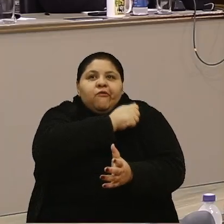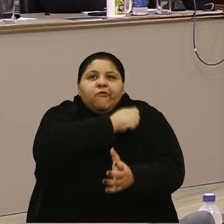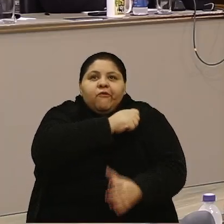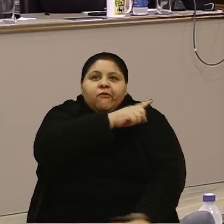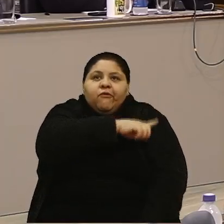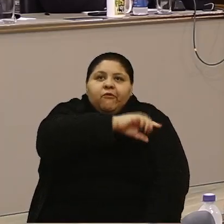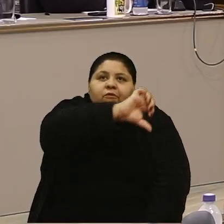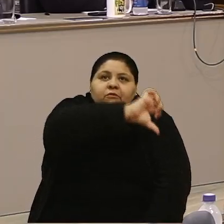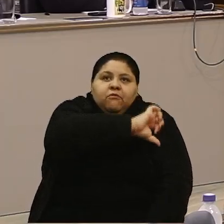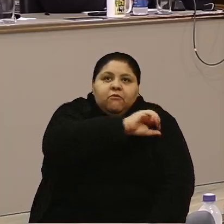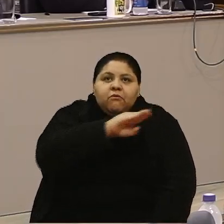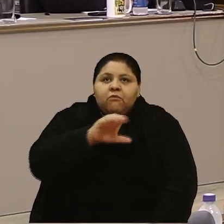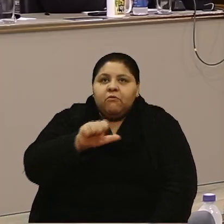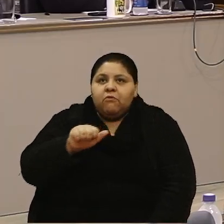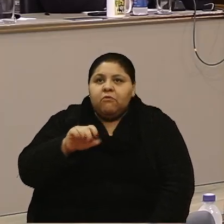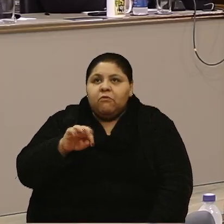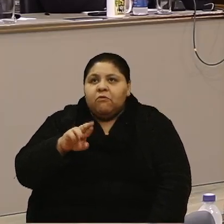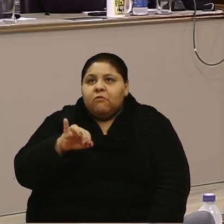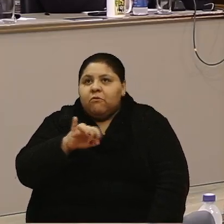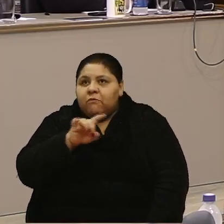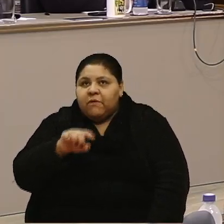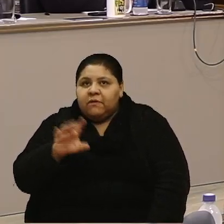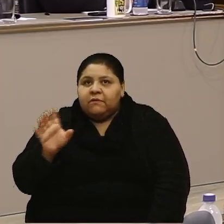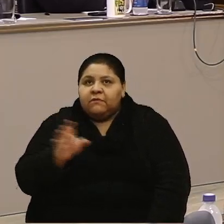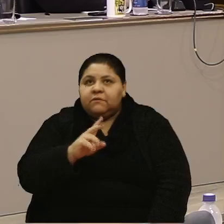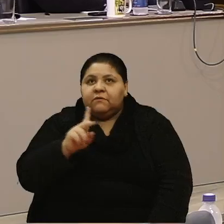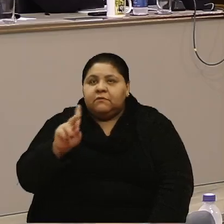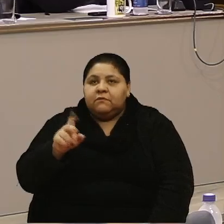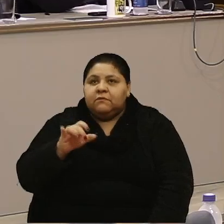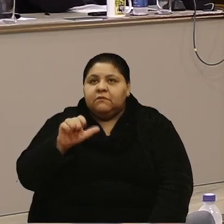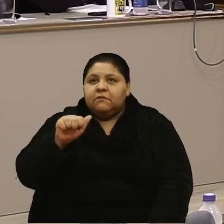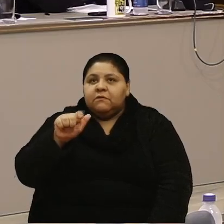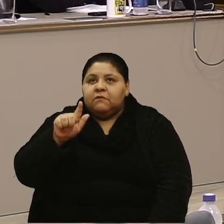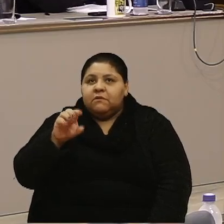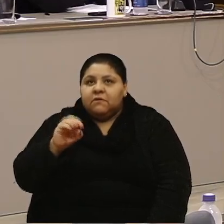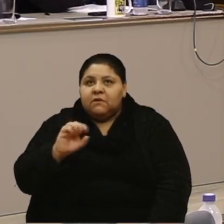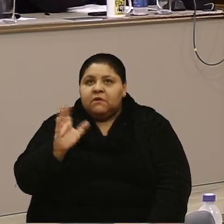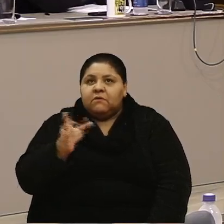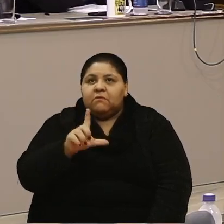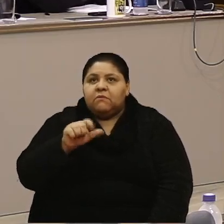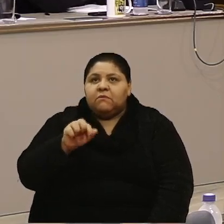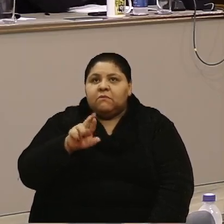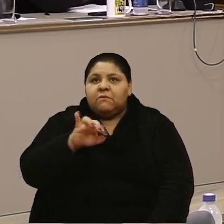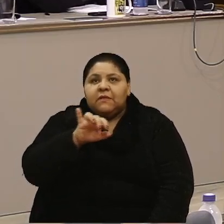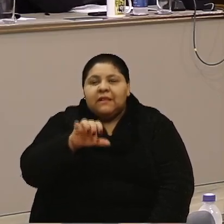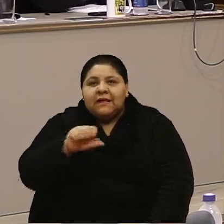fundamental, Beatriz, Iago e Larissa, da 102.